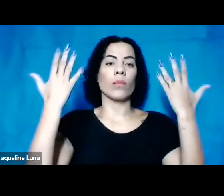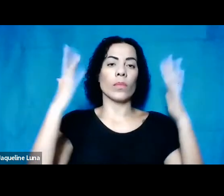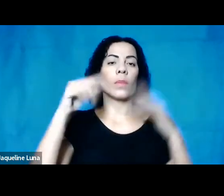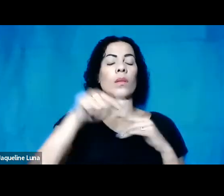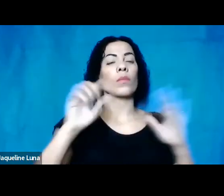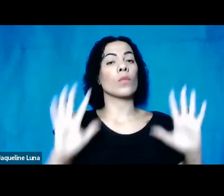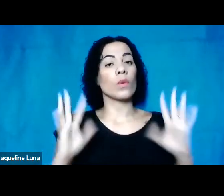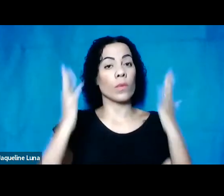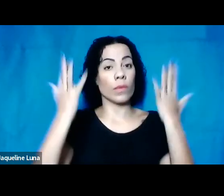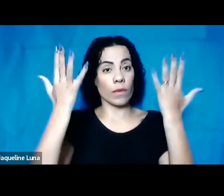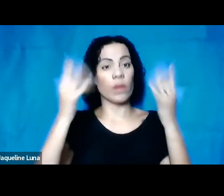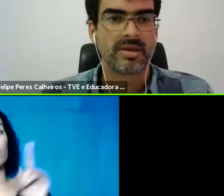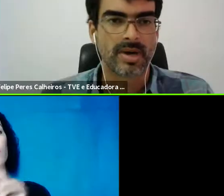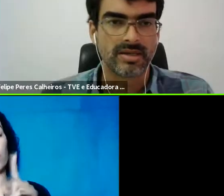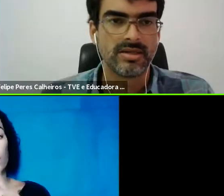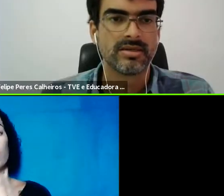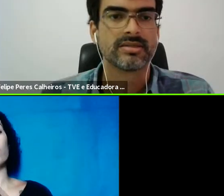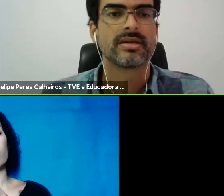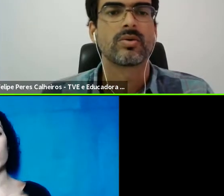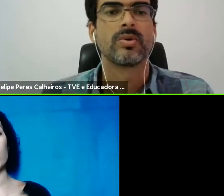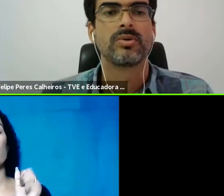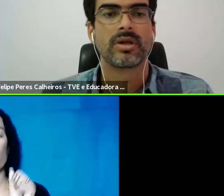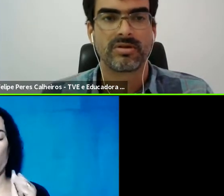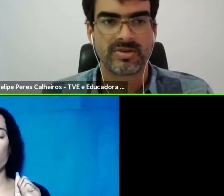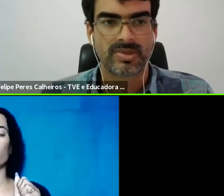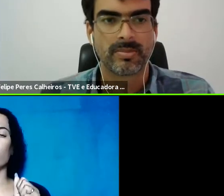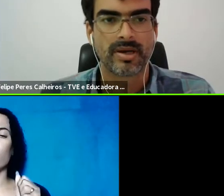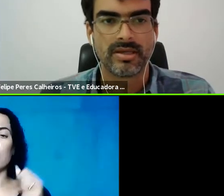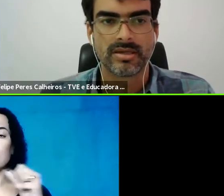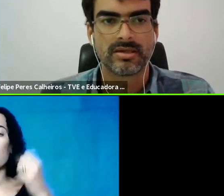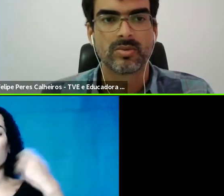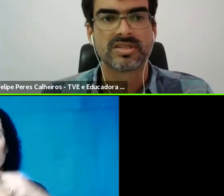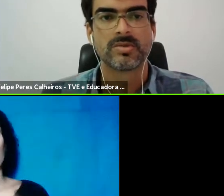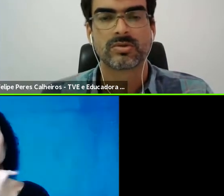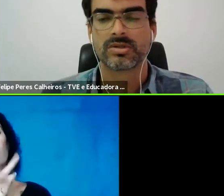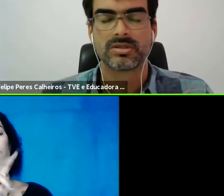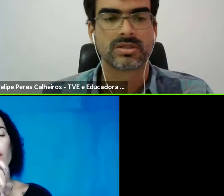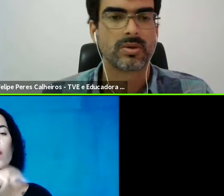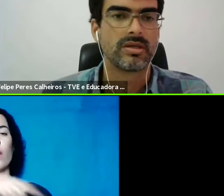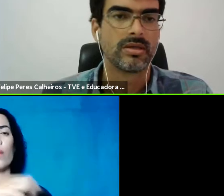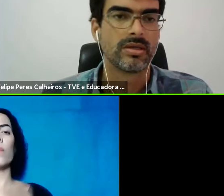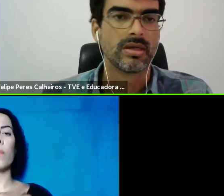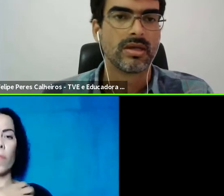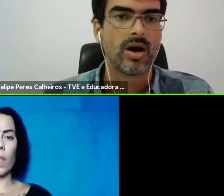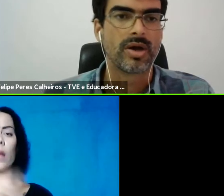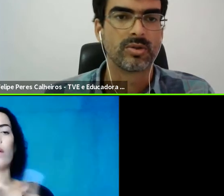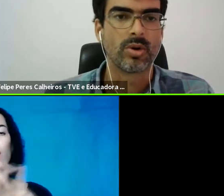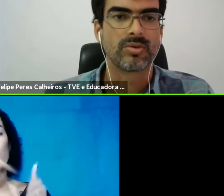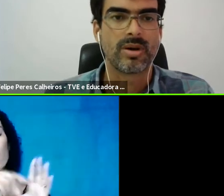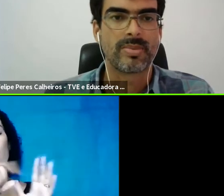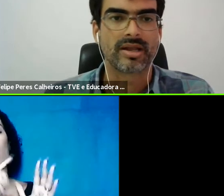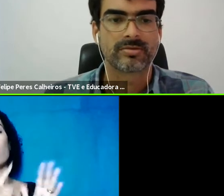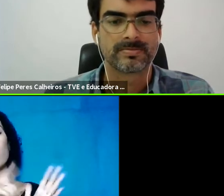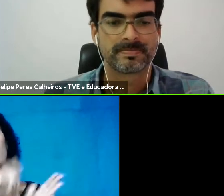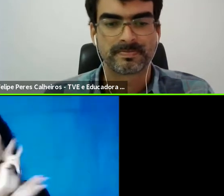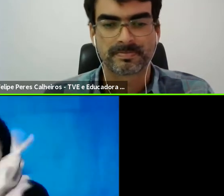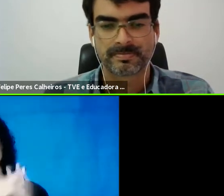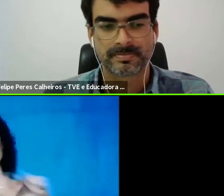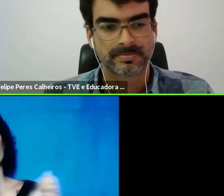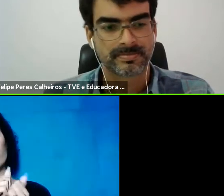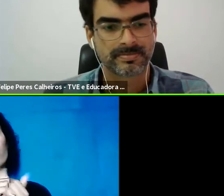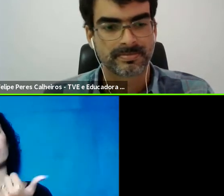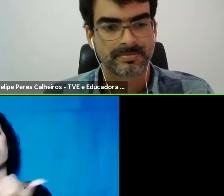e contem com a TVE Bahia, né, com a Educadora FM da Bahia e com as emissoras que estão aqui ao redor. Um abraço.